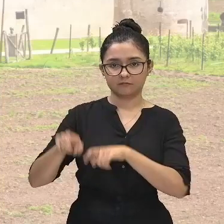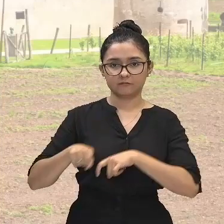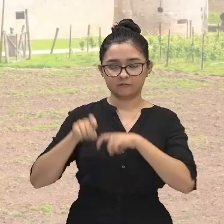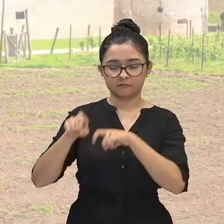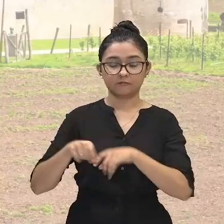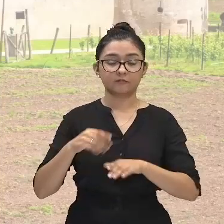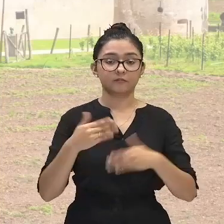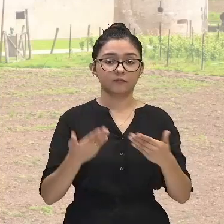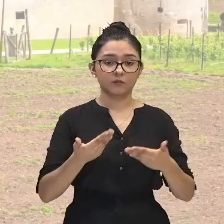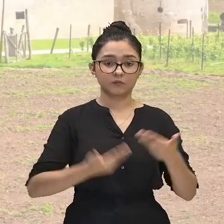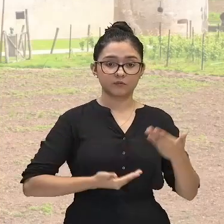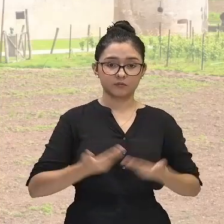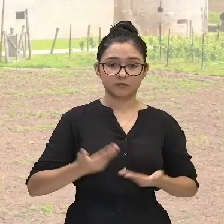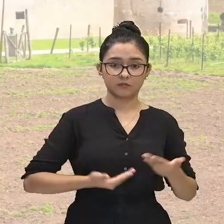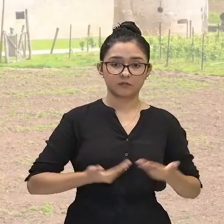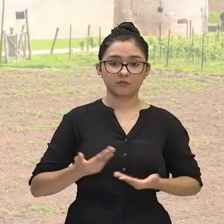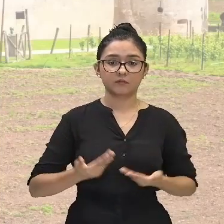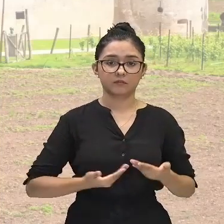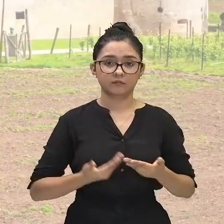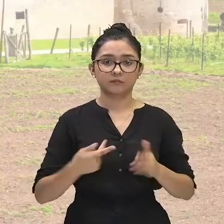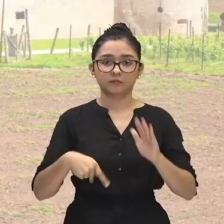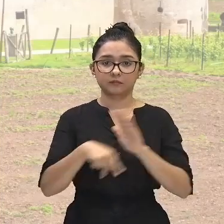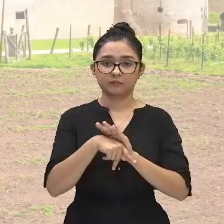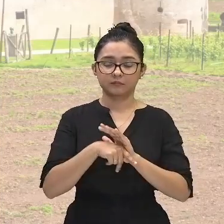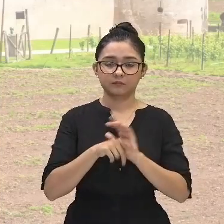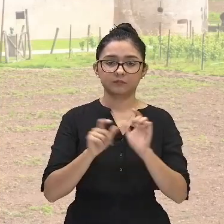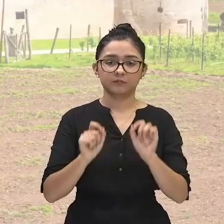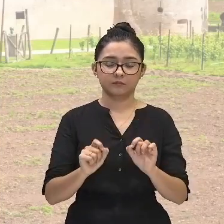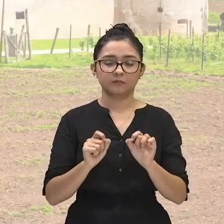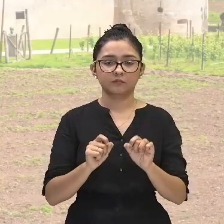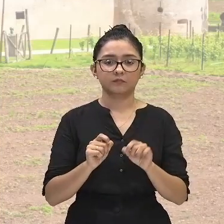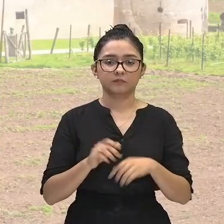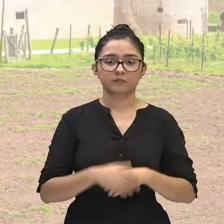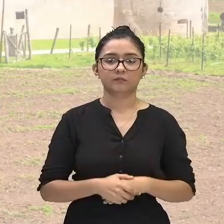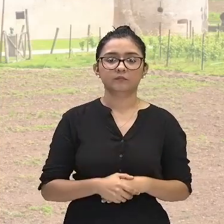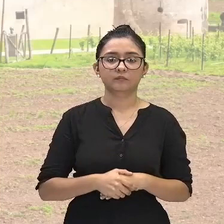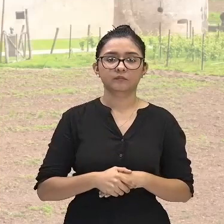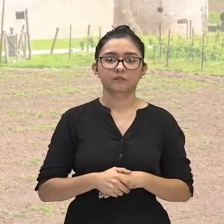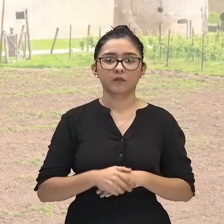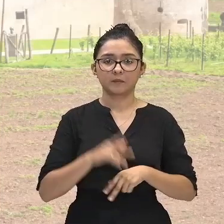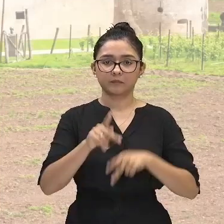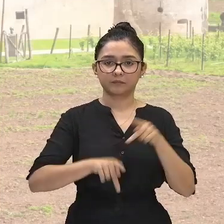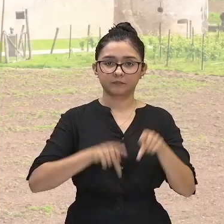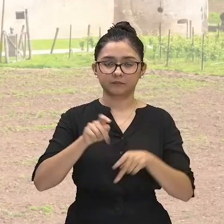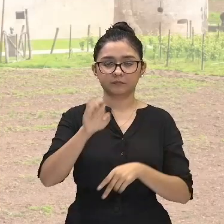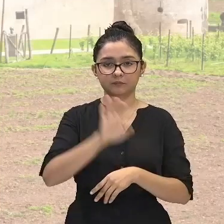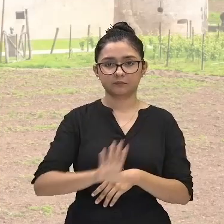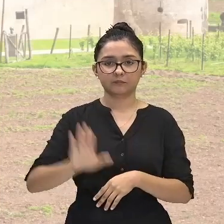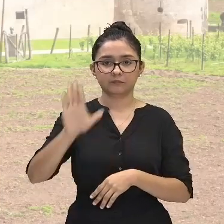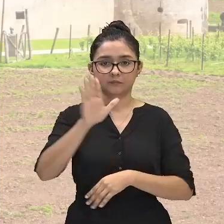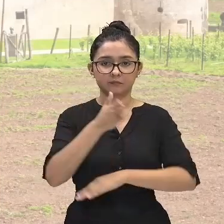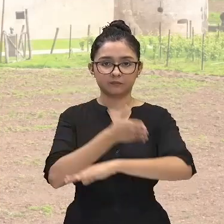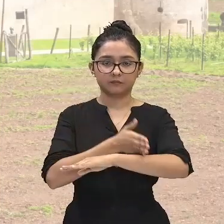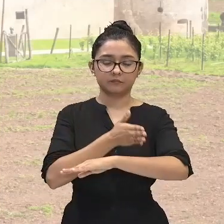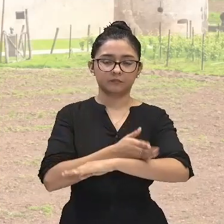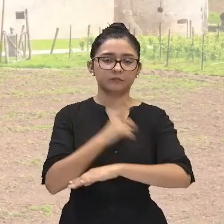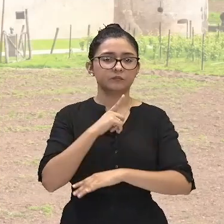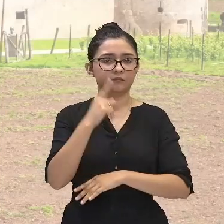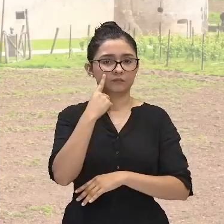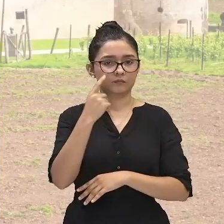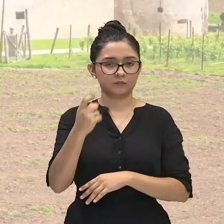servos e camponeses, que constituíam a maior parte da população na Europa medieval, tinham interesses